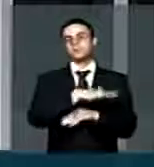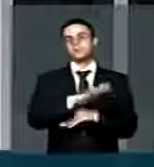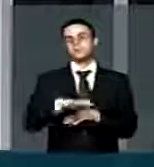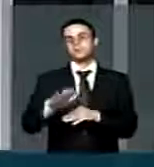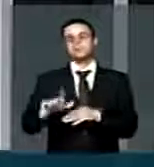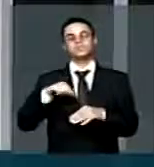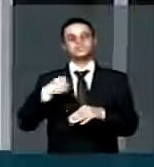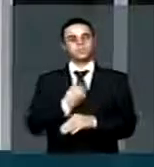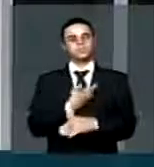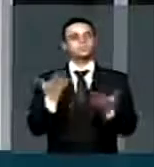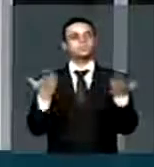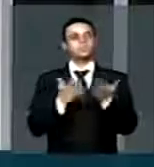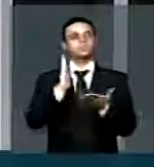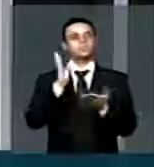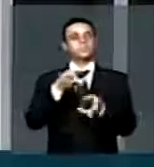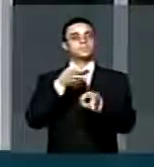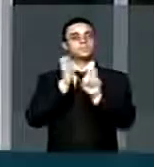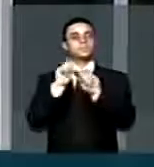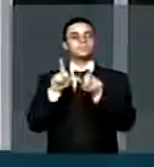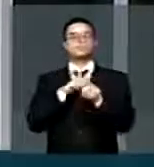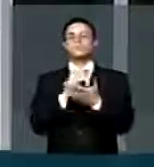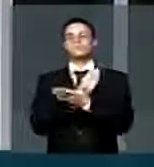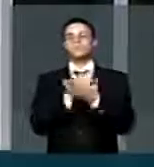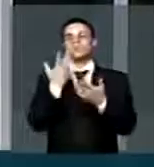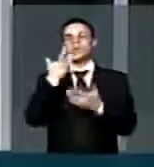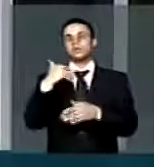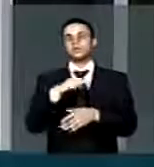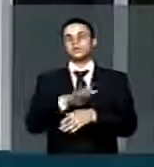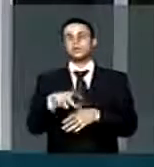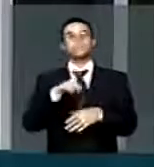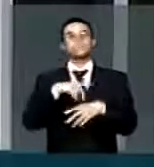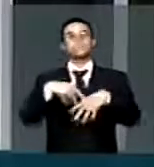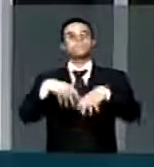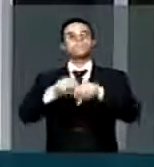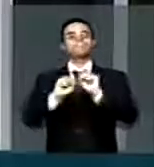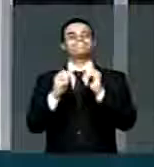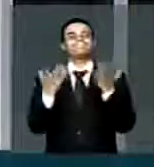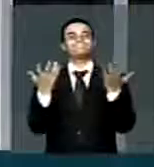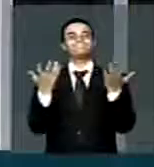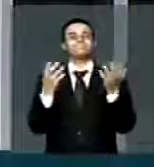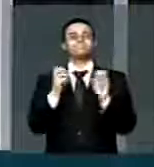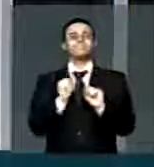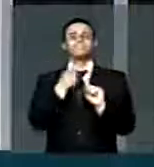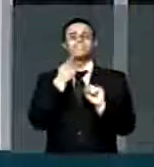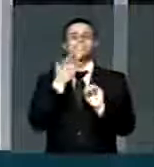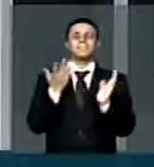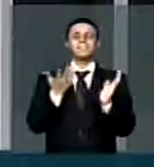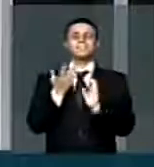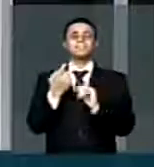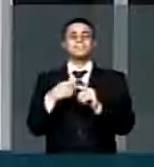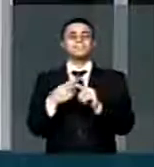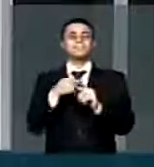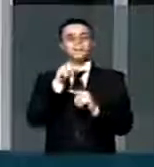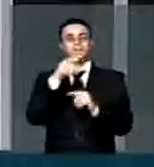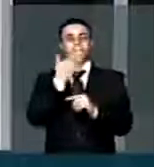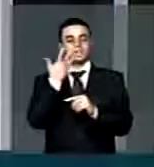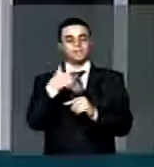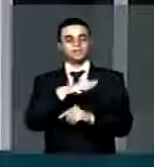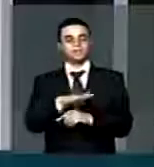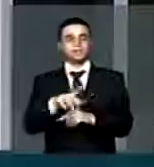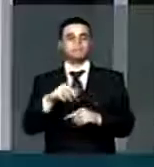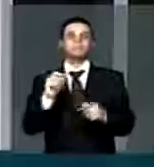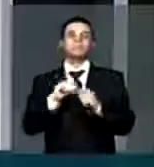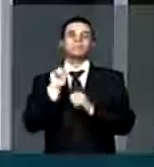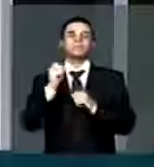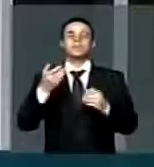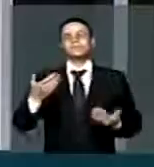ainda constatamos crianças que são violentadas, assim podemos dizer, porque elas têm